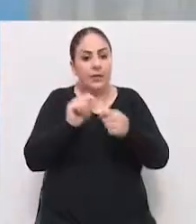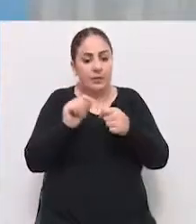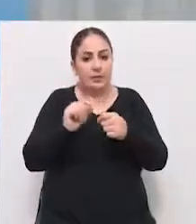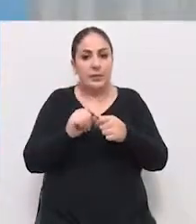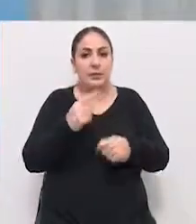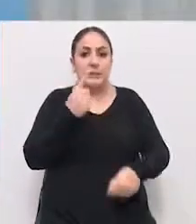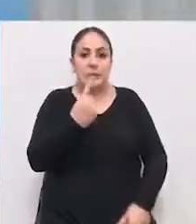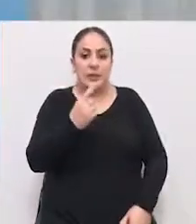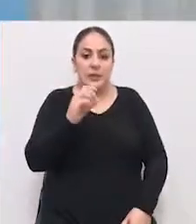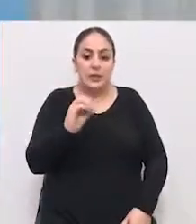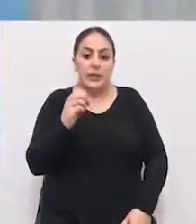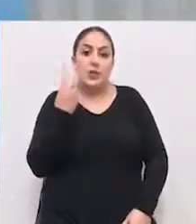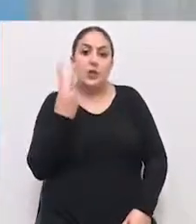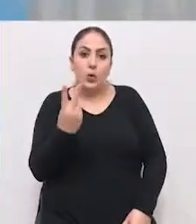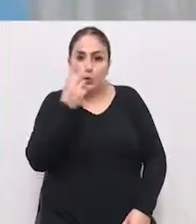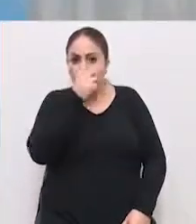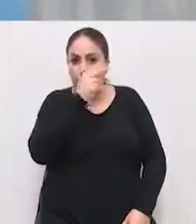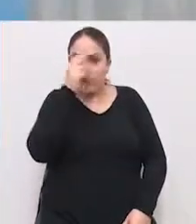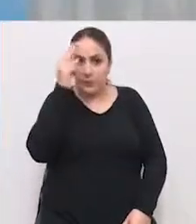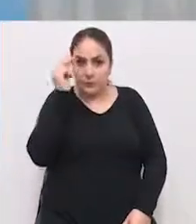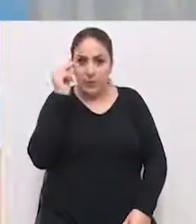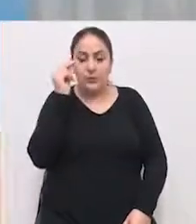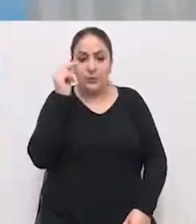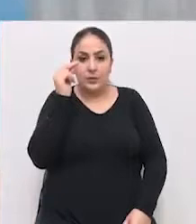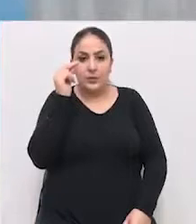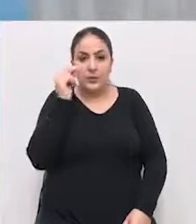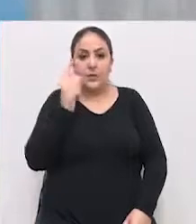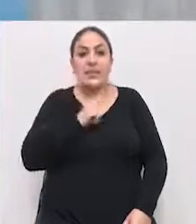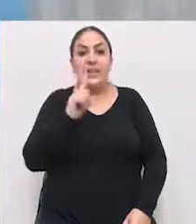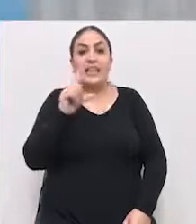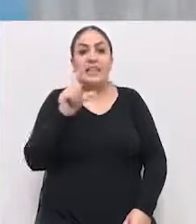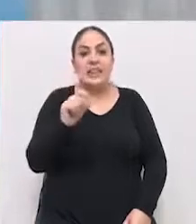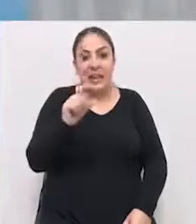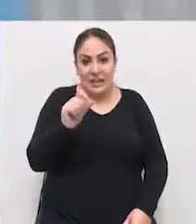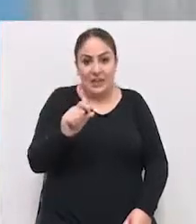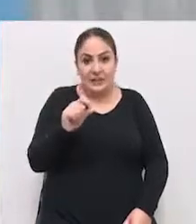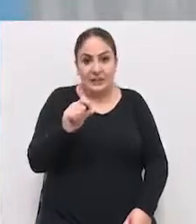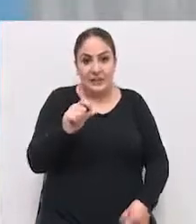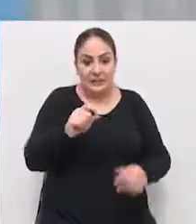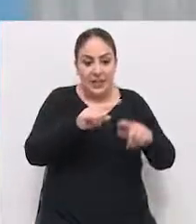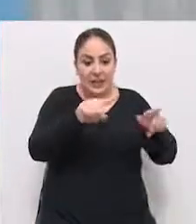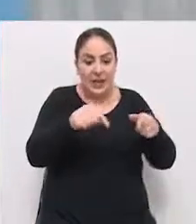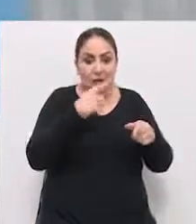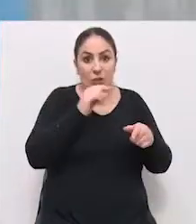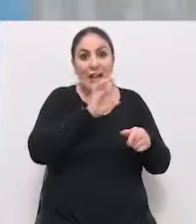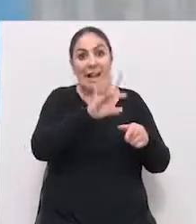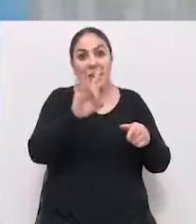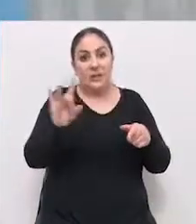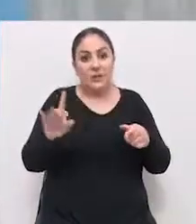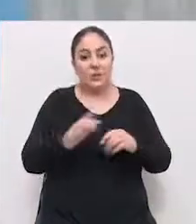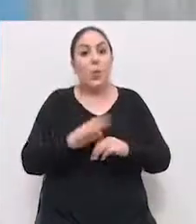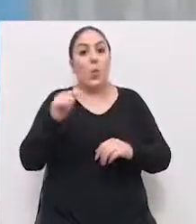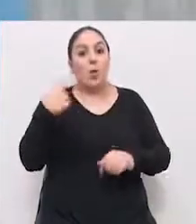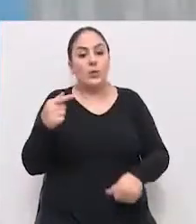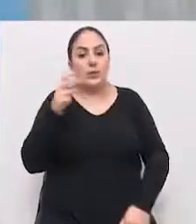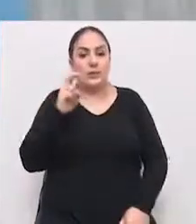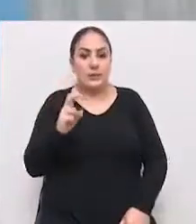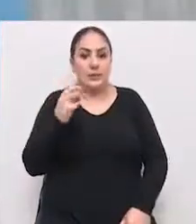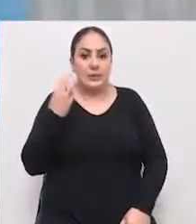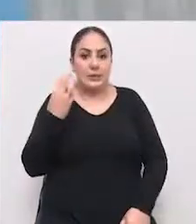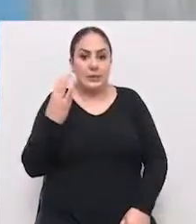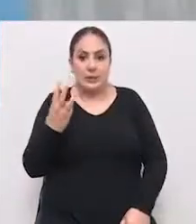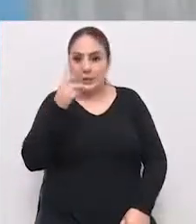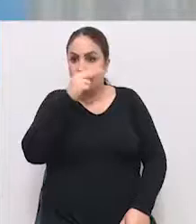poço. 102 municípios terão 10 açudes, cada município. E outros